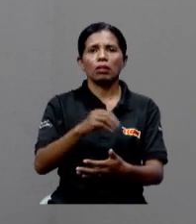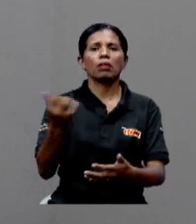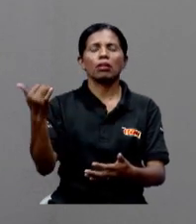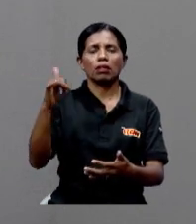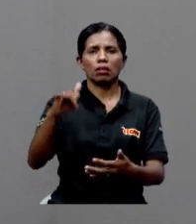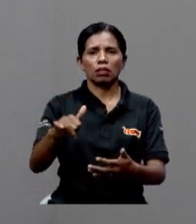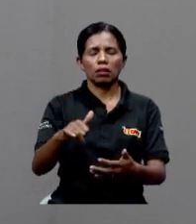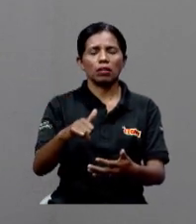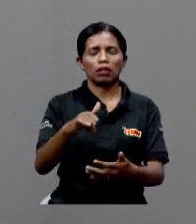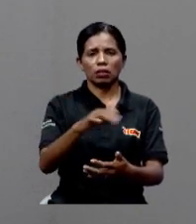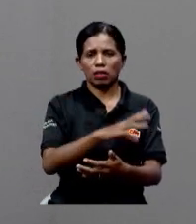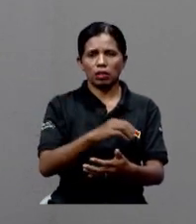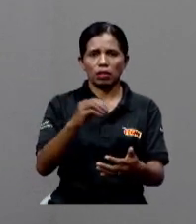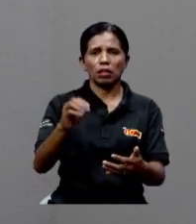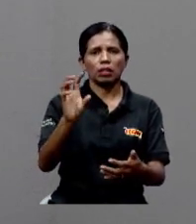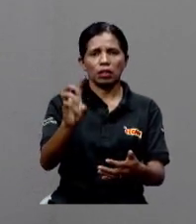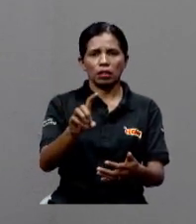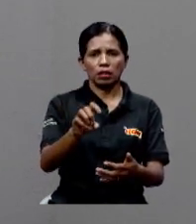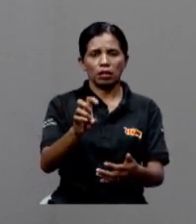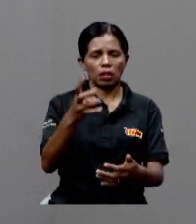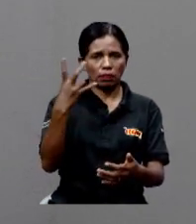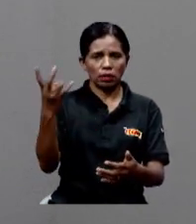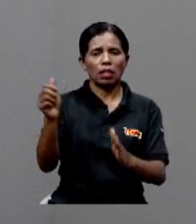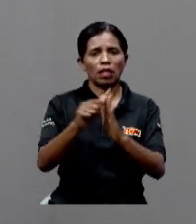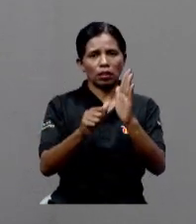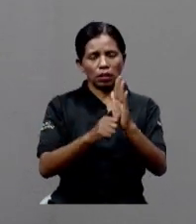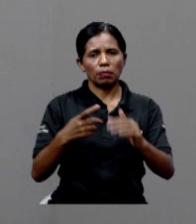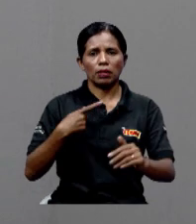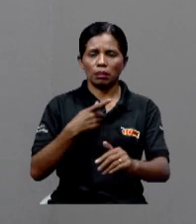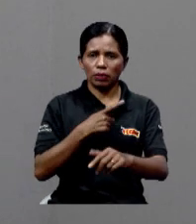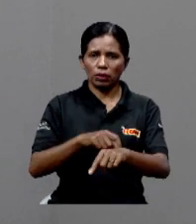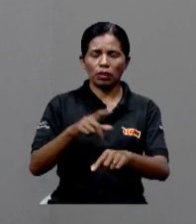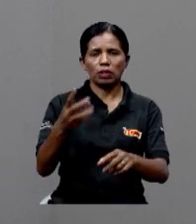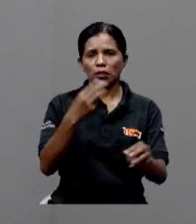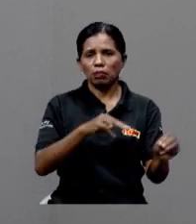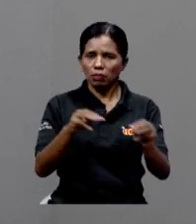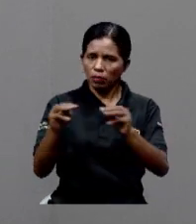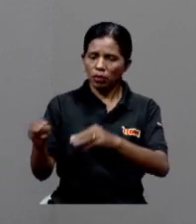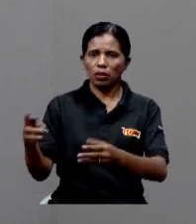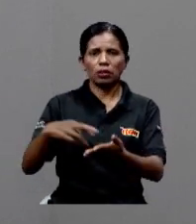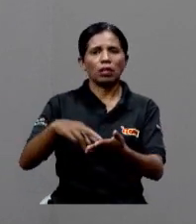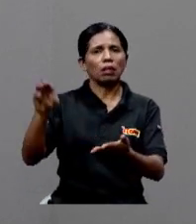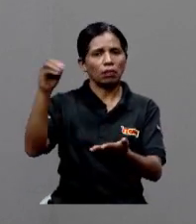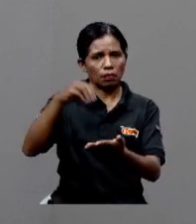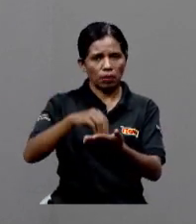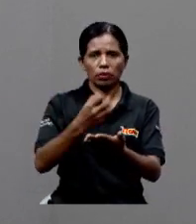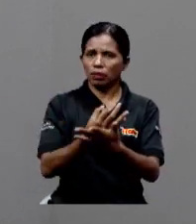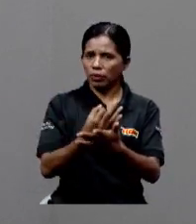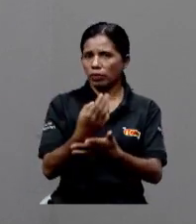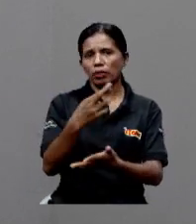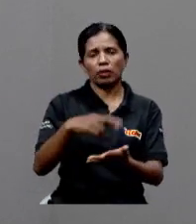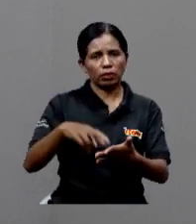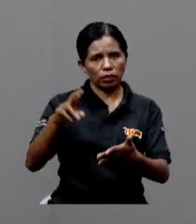18 artigos, Parlamento Nacional se halo alteração, pode ajusta ba ia orçamento retificativo, e de tamaka